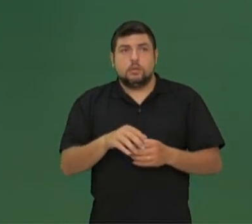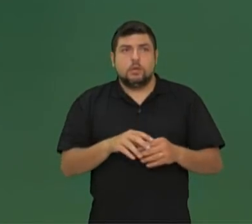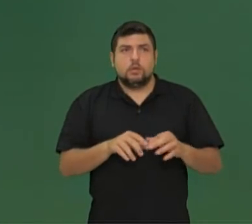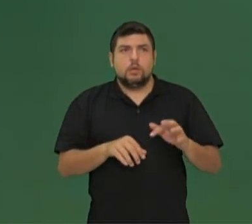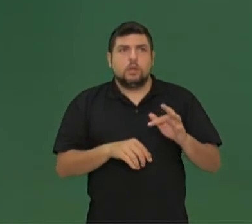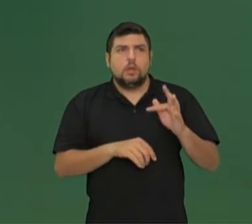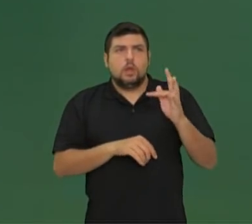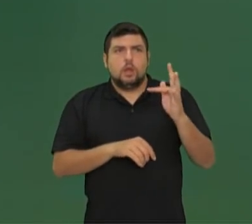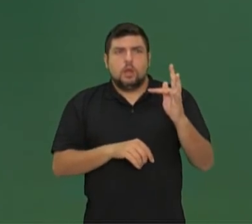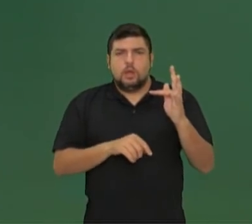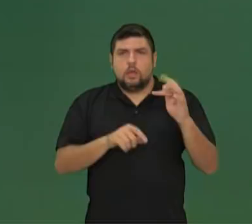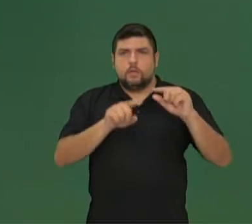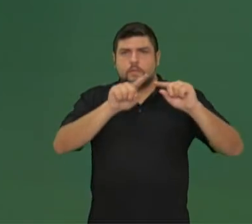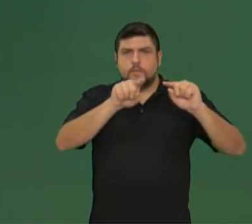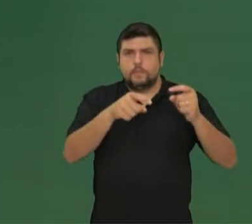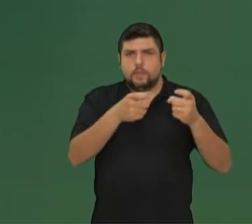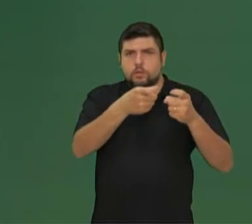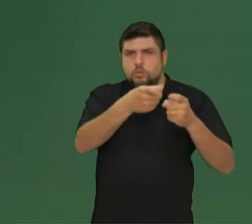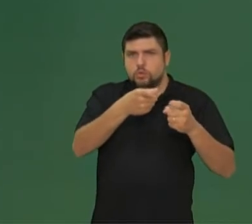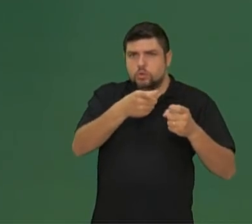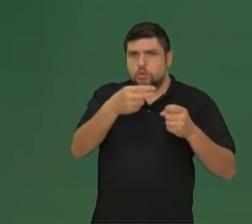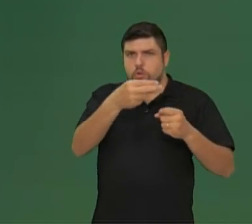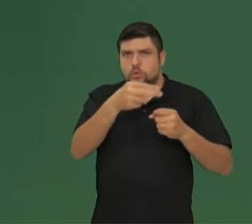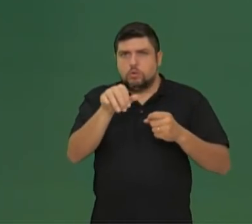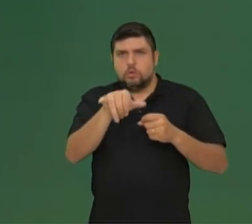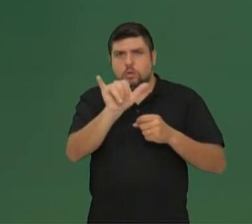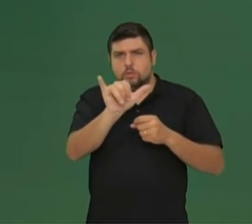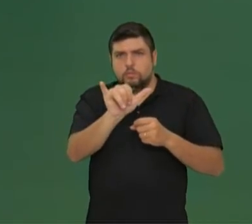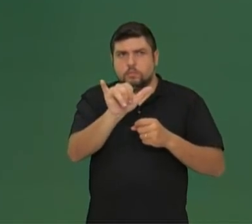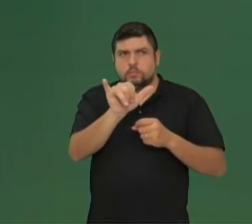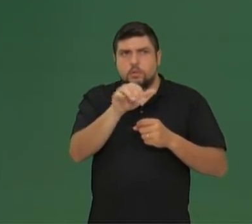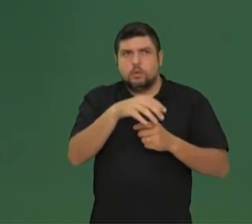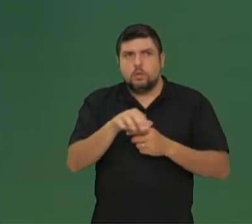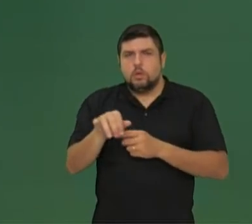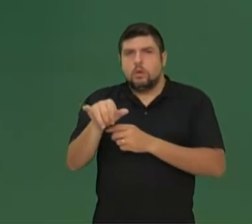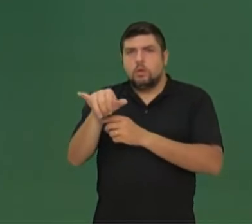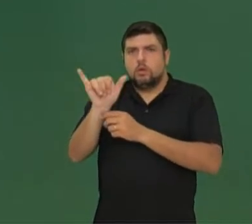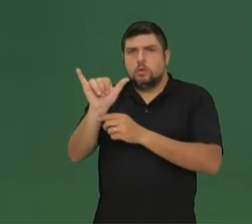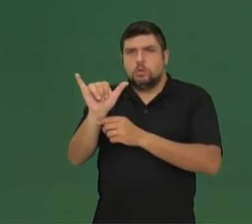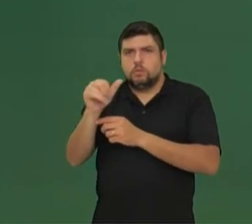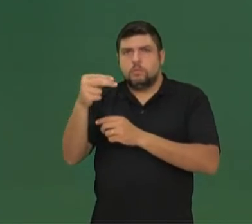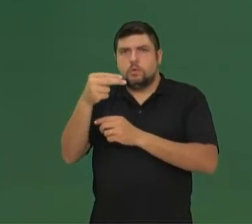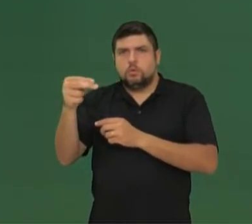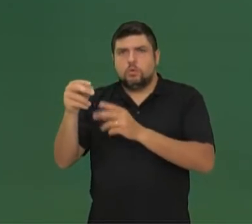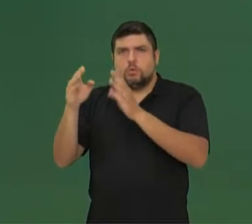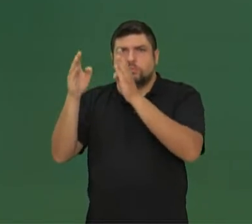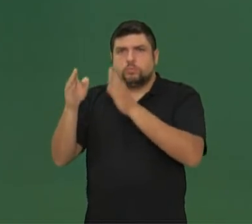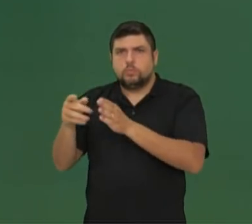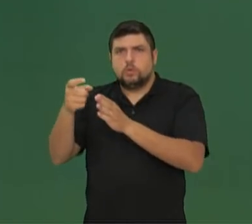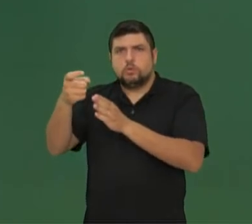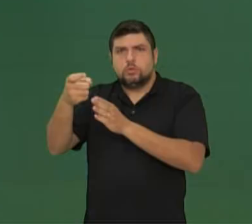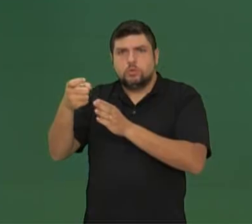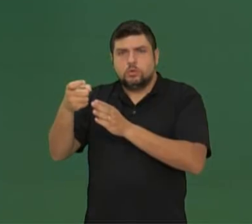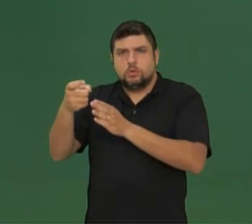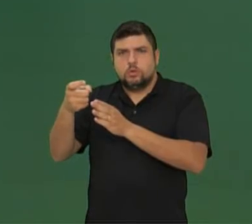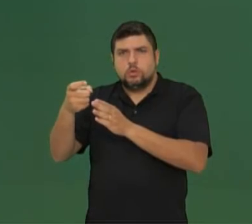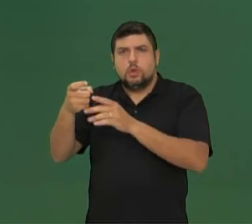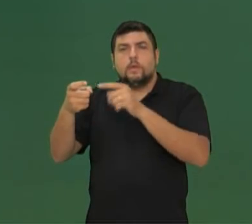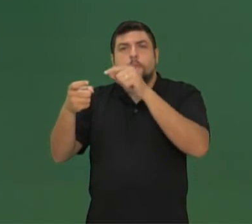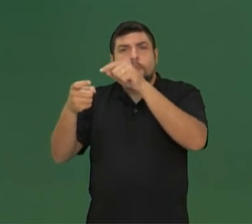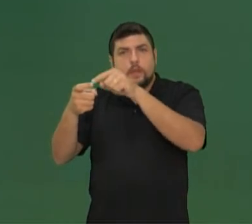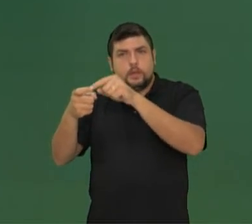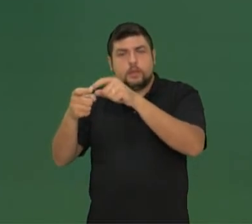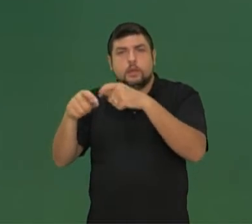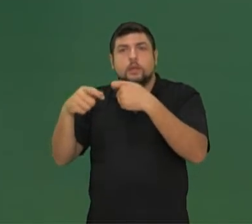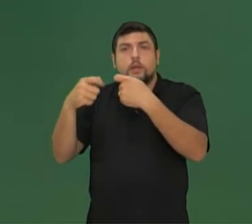e o y é igual a zero, e o y é igual ao módulo de x, e o módulo de x tem que ser um valor, né? O módulo, o